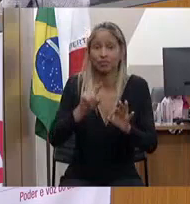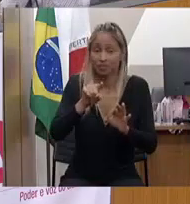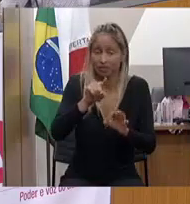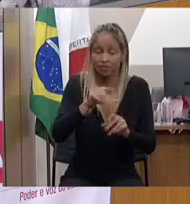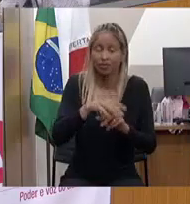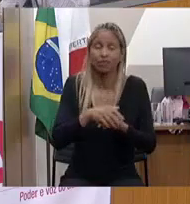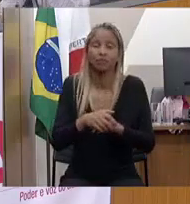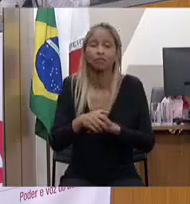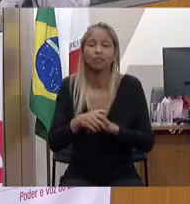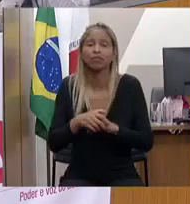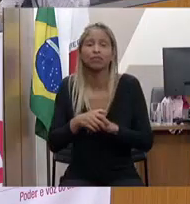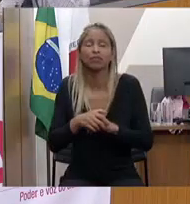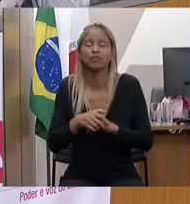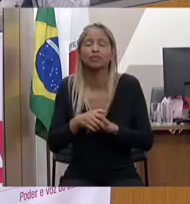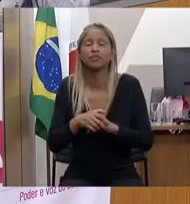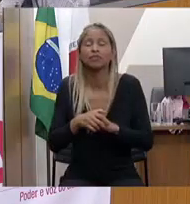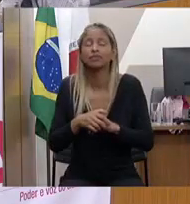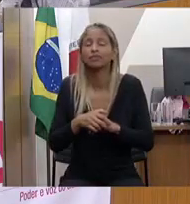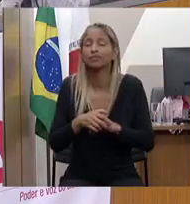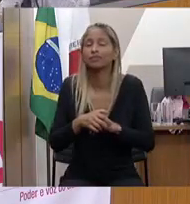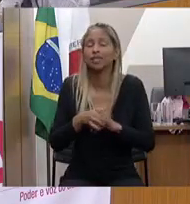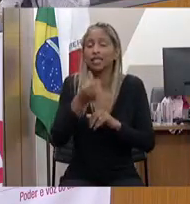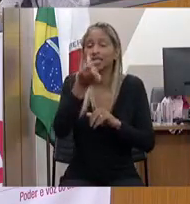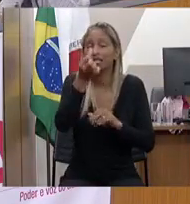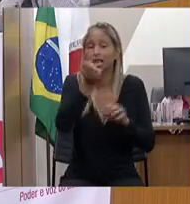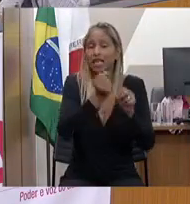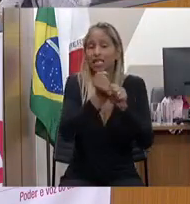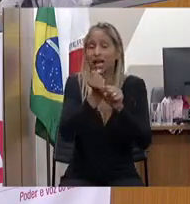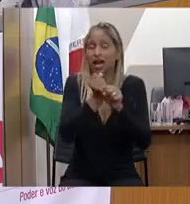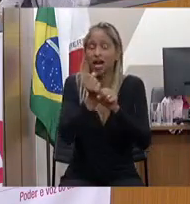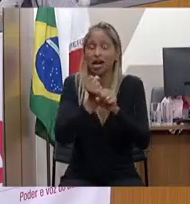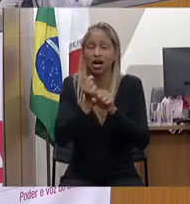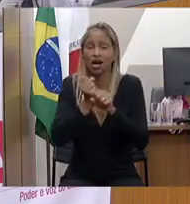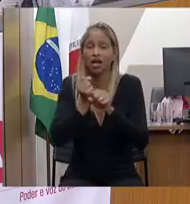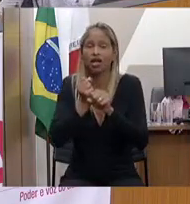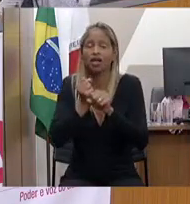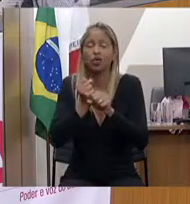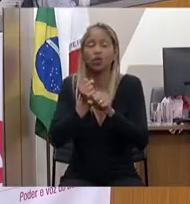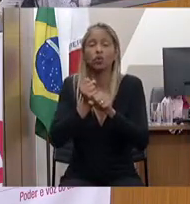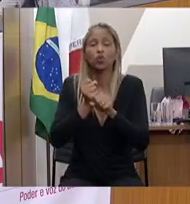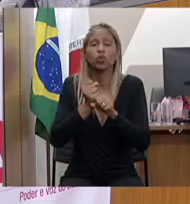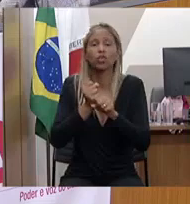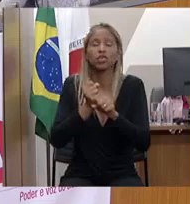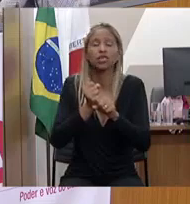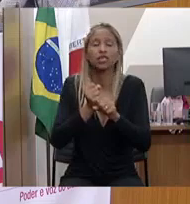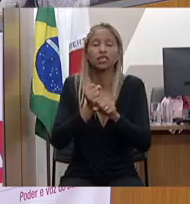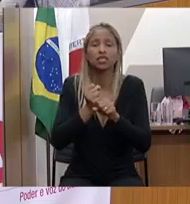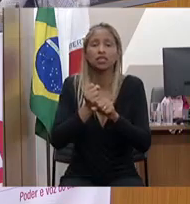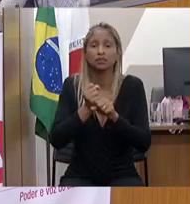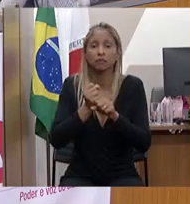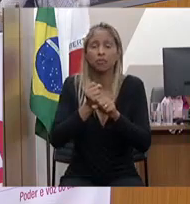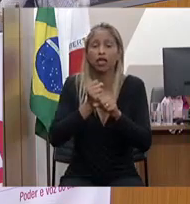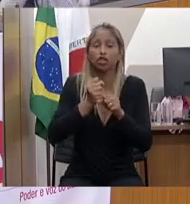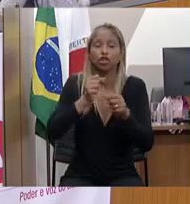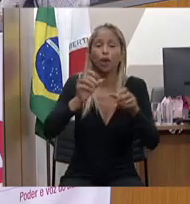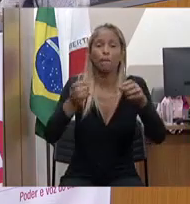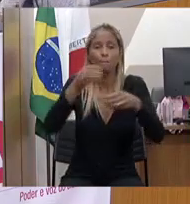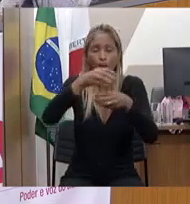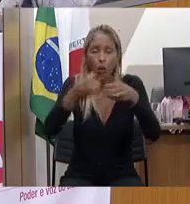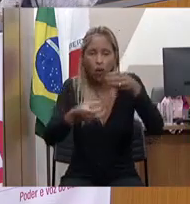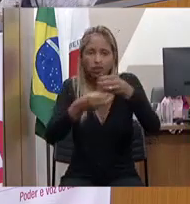né que nós estamos passando assim por seis anos eu diria de desmonte de desmonte do Estado